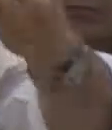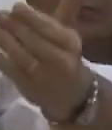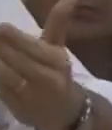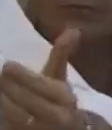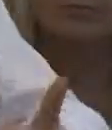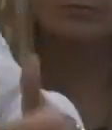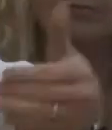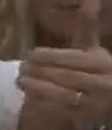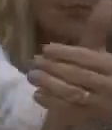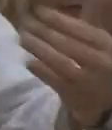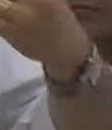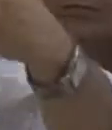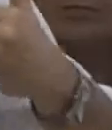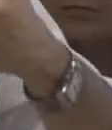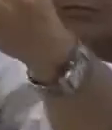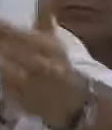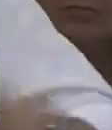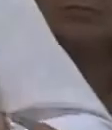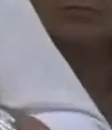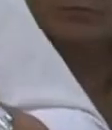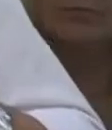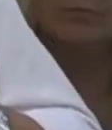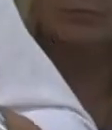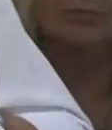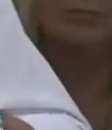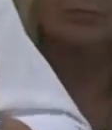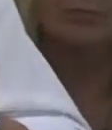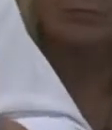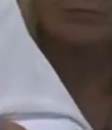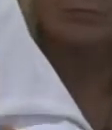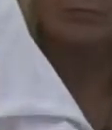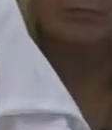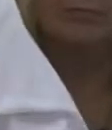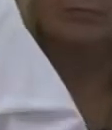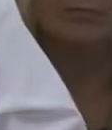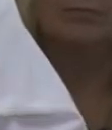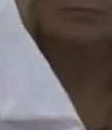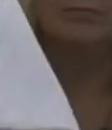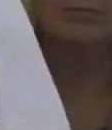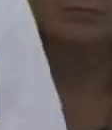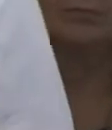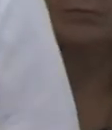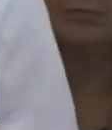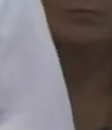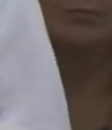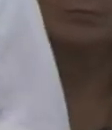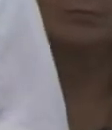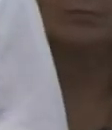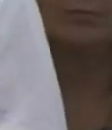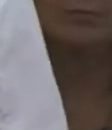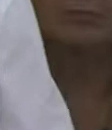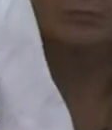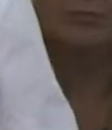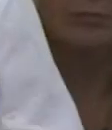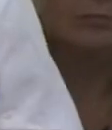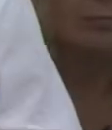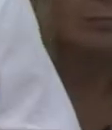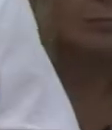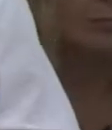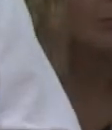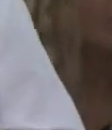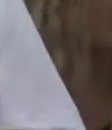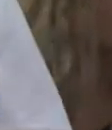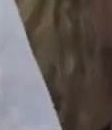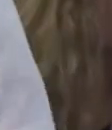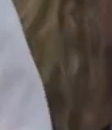faixa, uns um pouco mais velhos, outros um pouco mais novos, viram a questão do trabalho